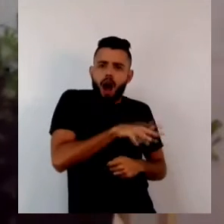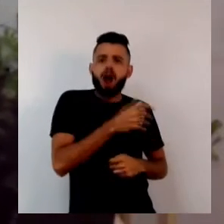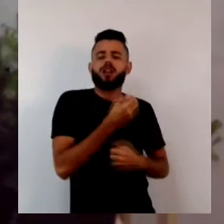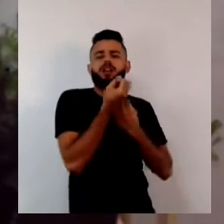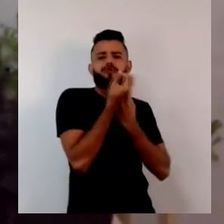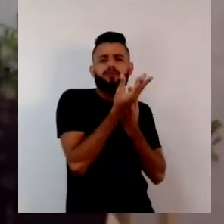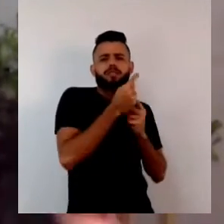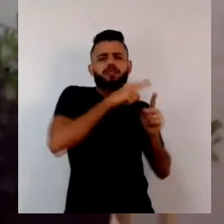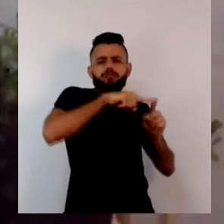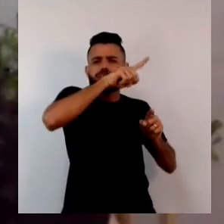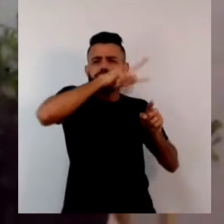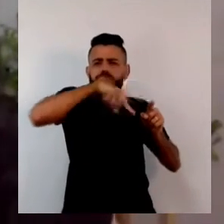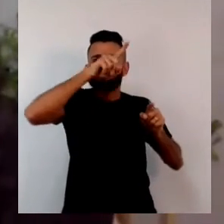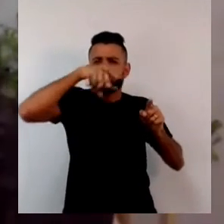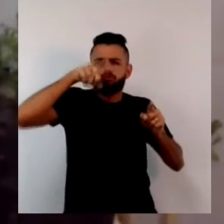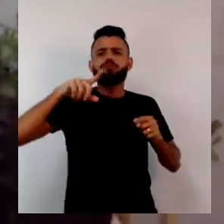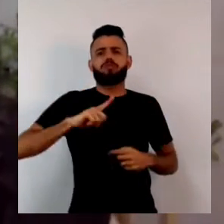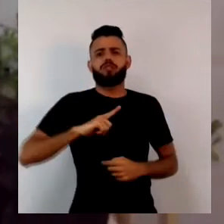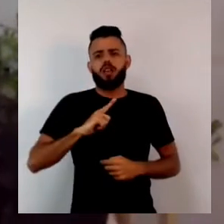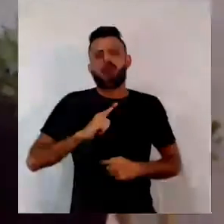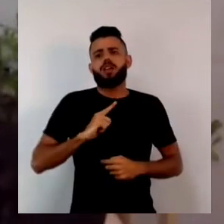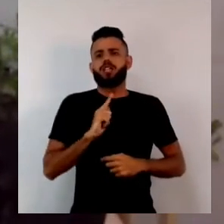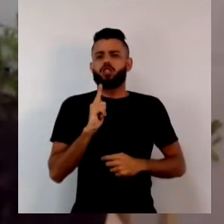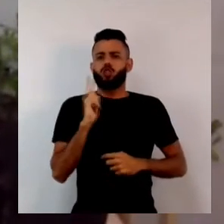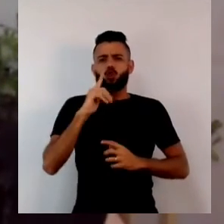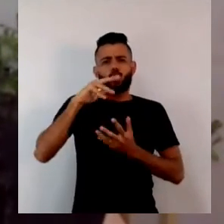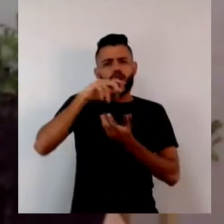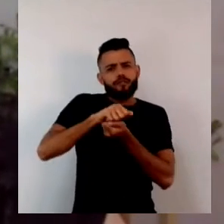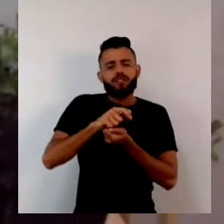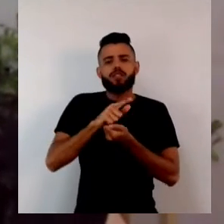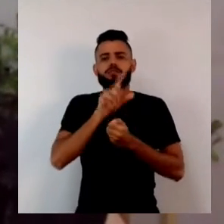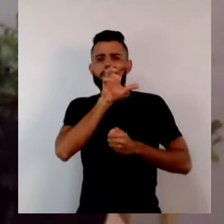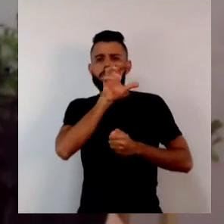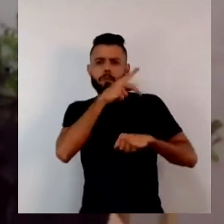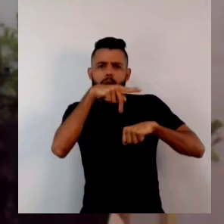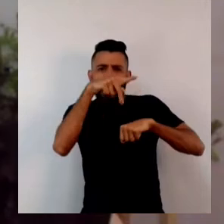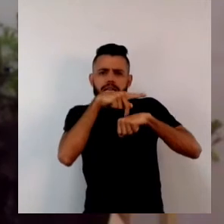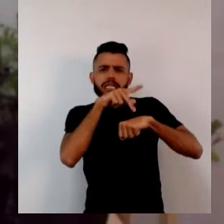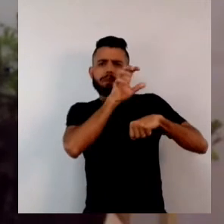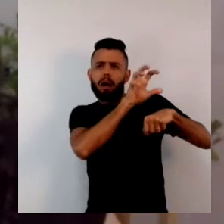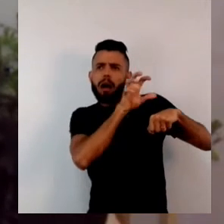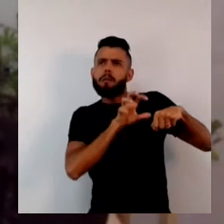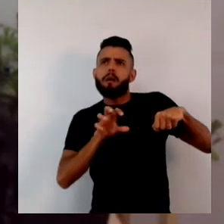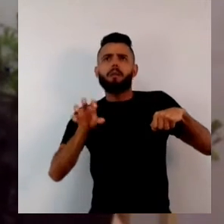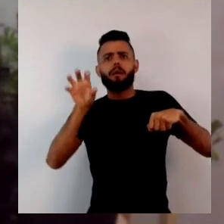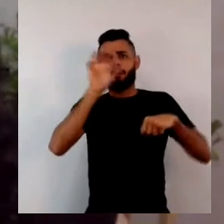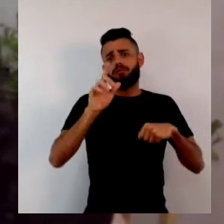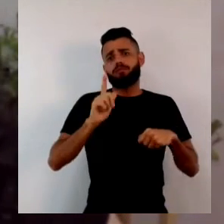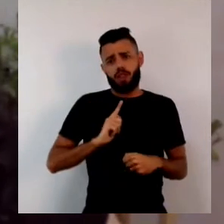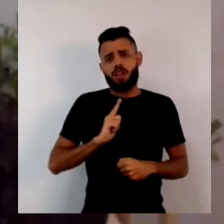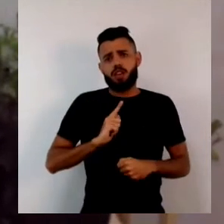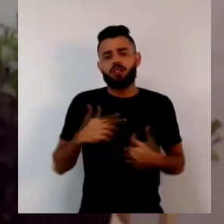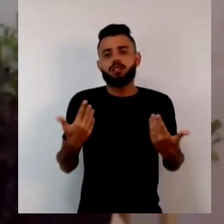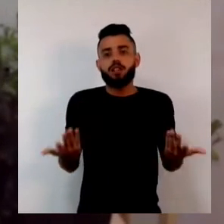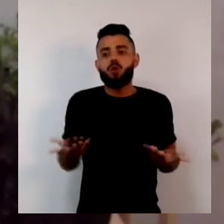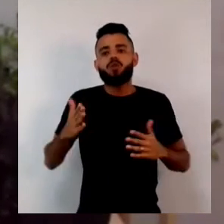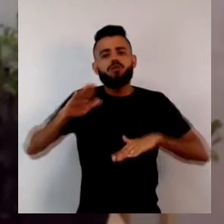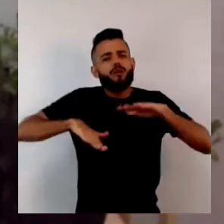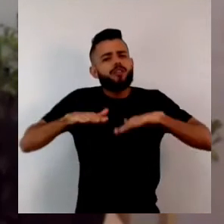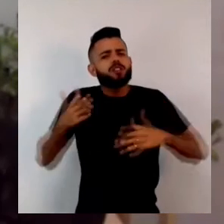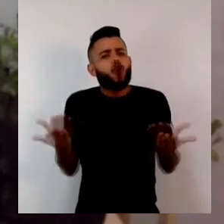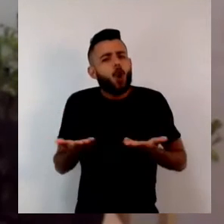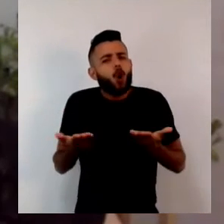informações relacionadas com os recortes, como a Thaís falou. Então, talvez hoje a população comece a